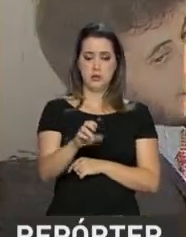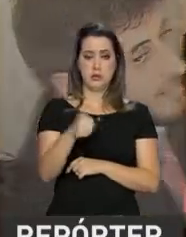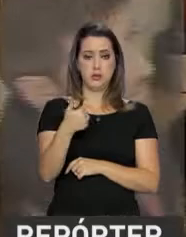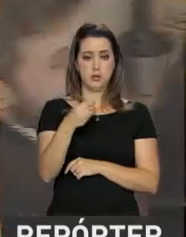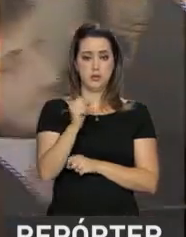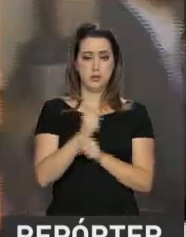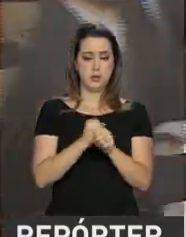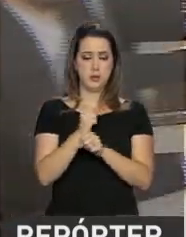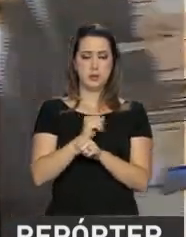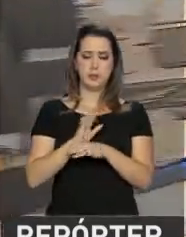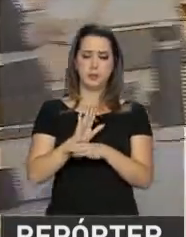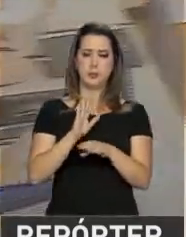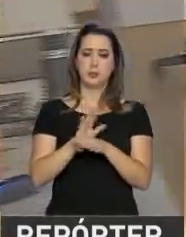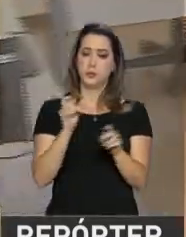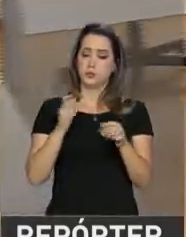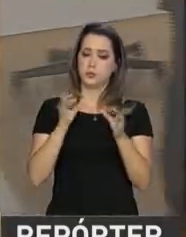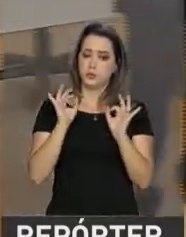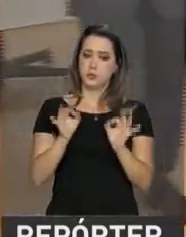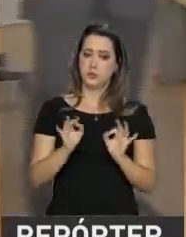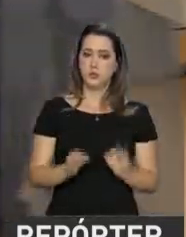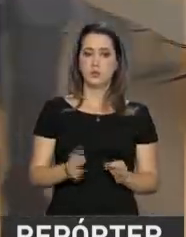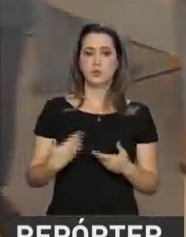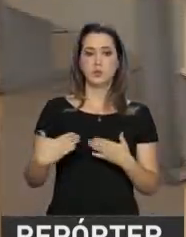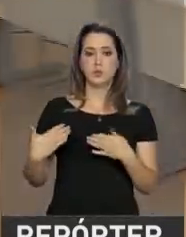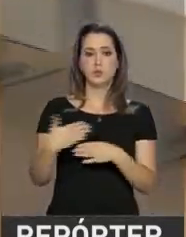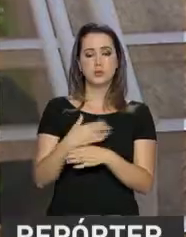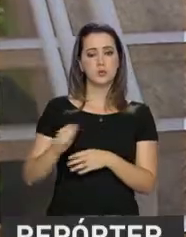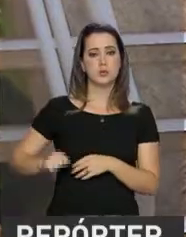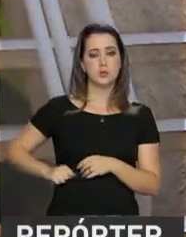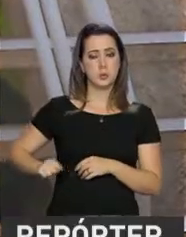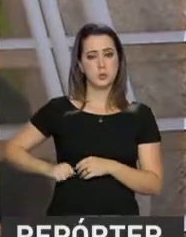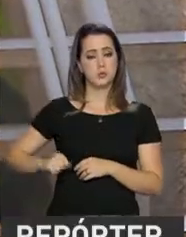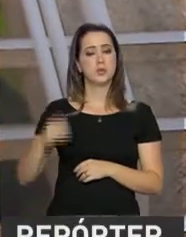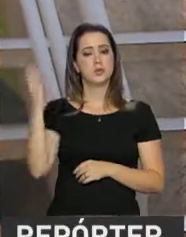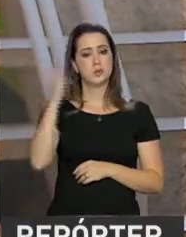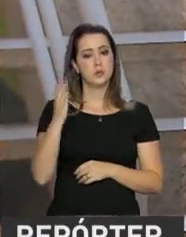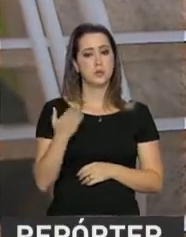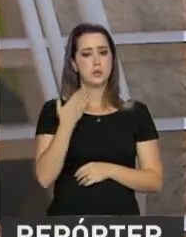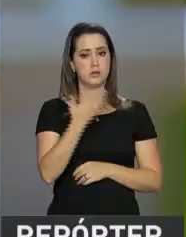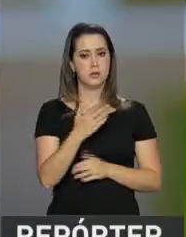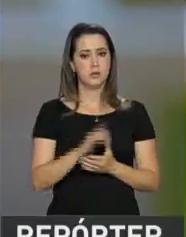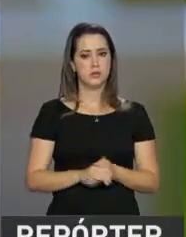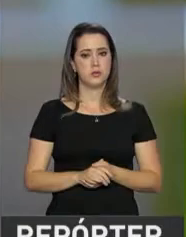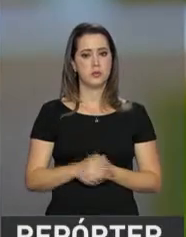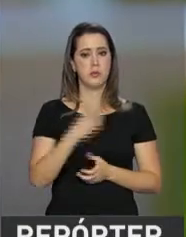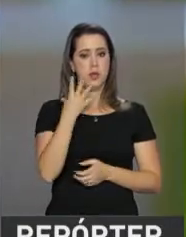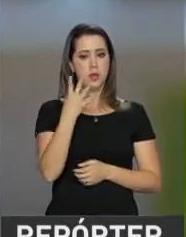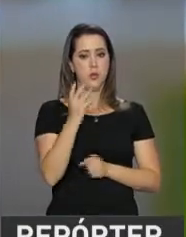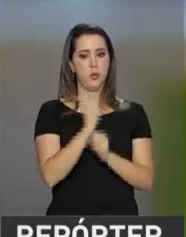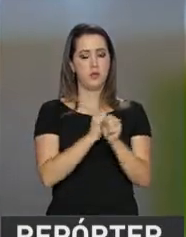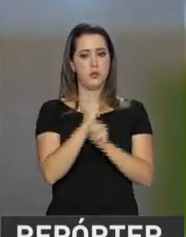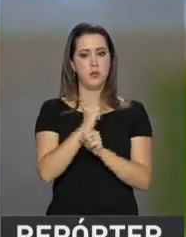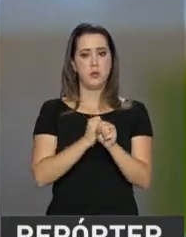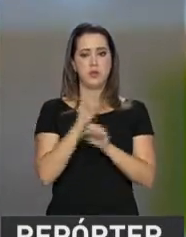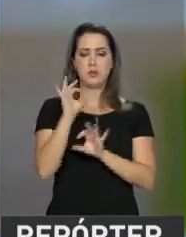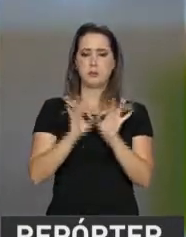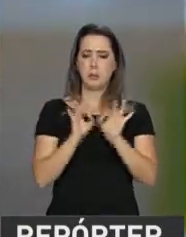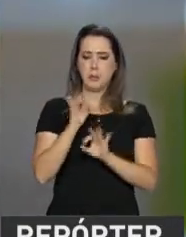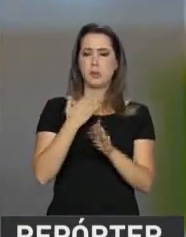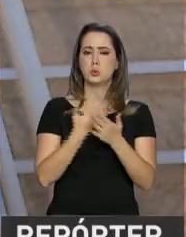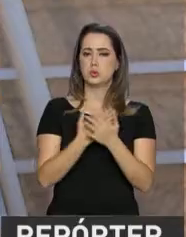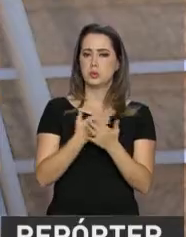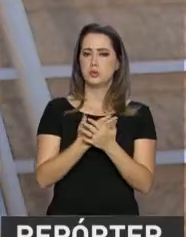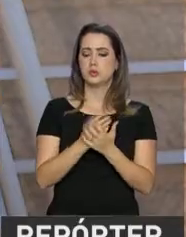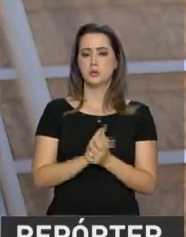10 anos e ajudou a consolidar as fronteiras do país. A Érica se preparou por 4 anos para entrar na